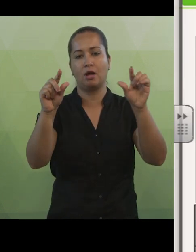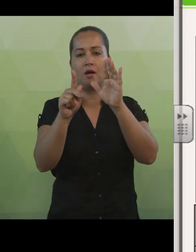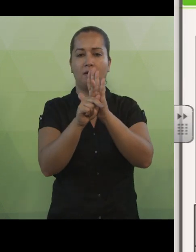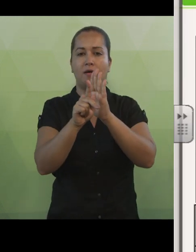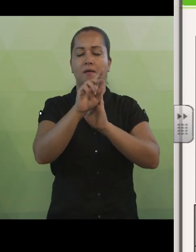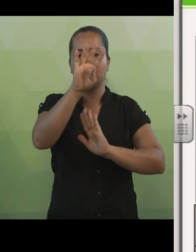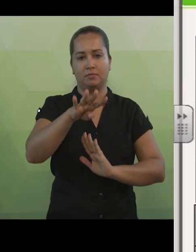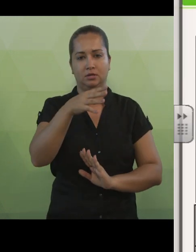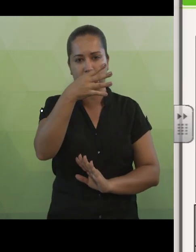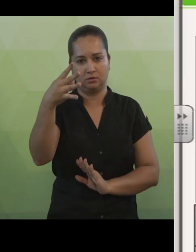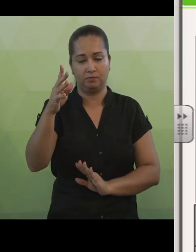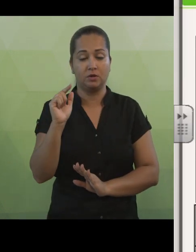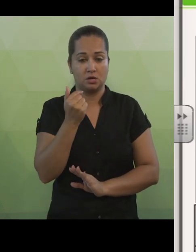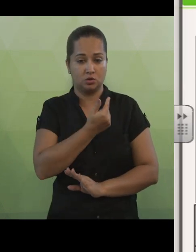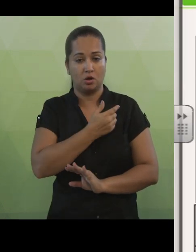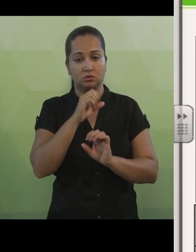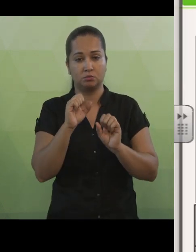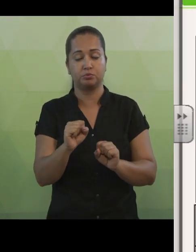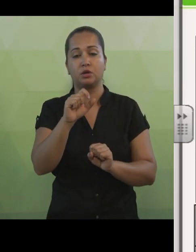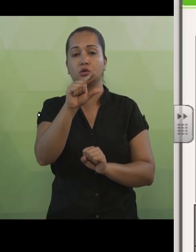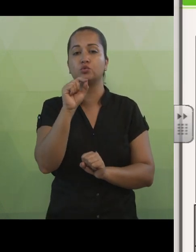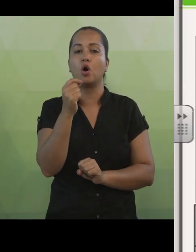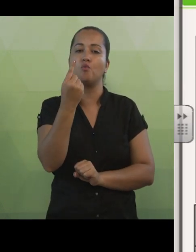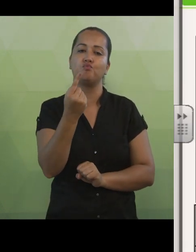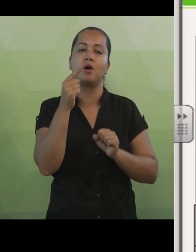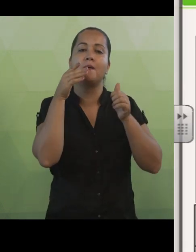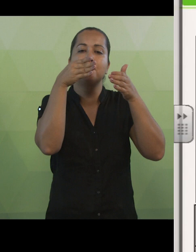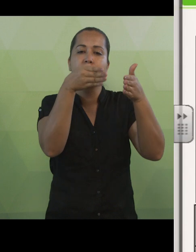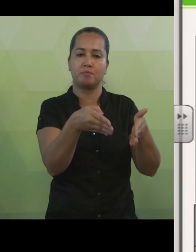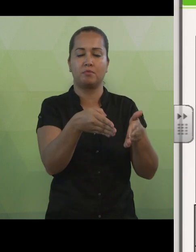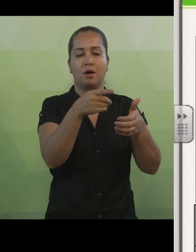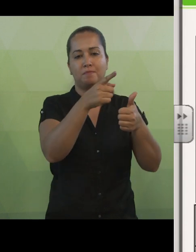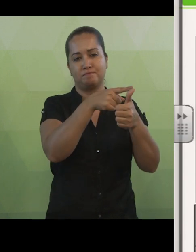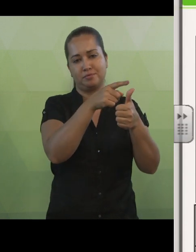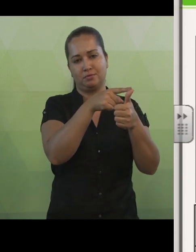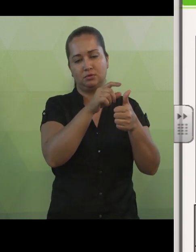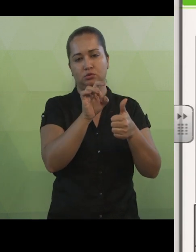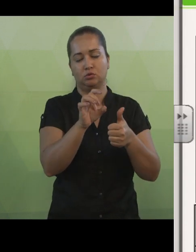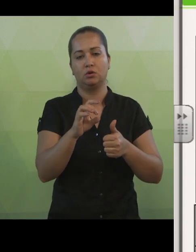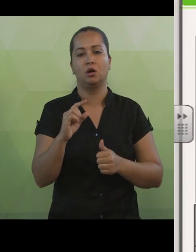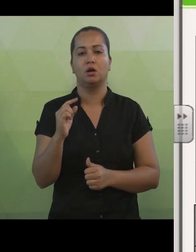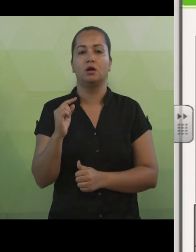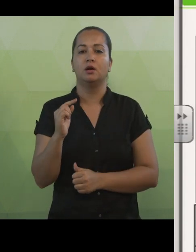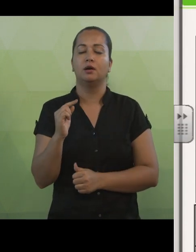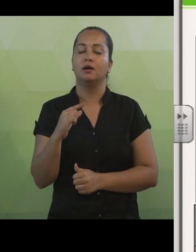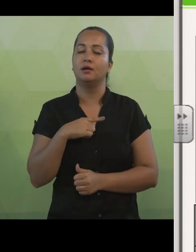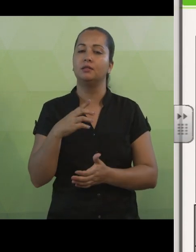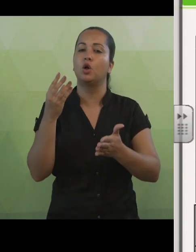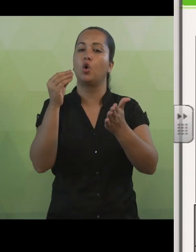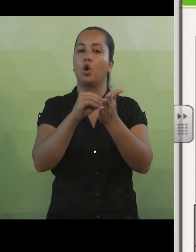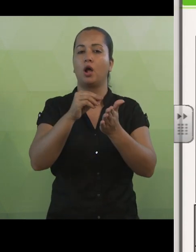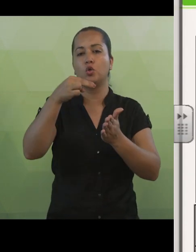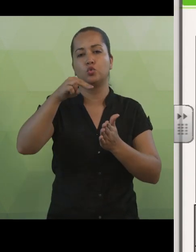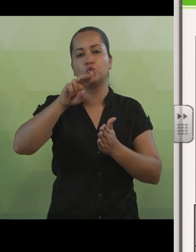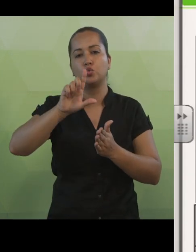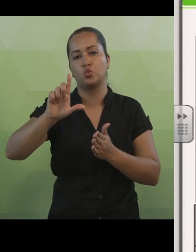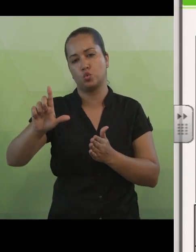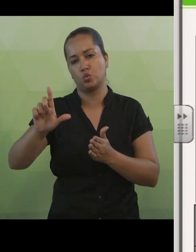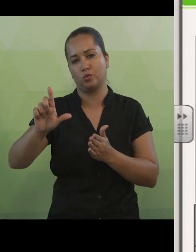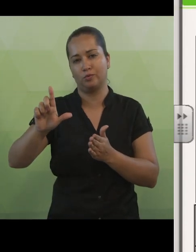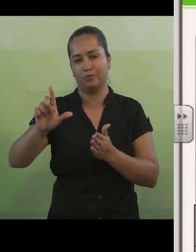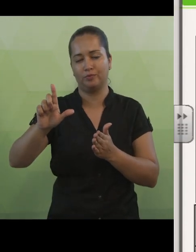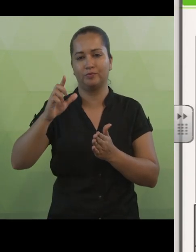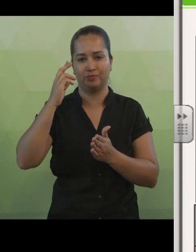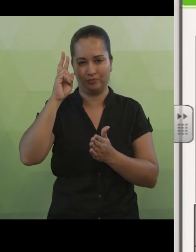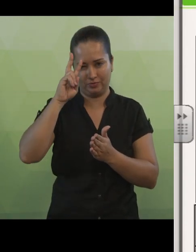criar somente uma primary key por tabela e não podemos colocar o valor null nos campos que compõem a chave primária, ou seja, lembra